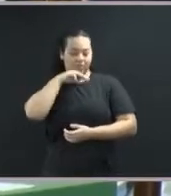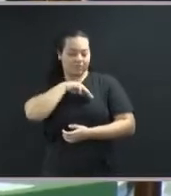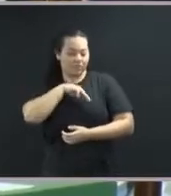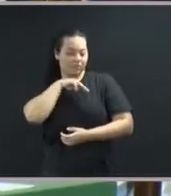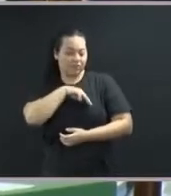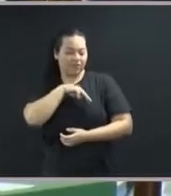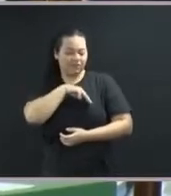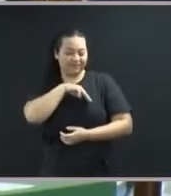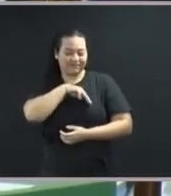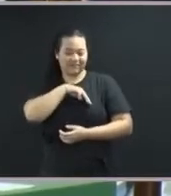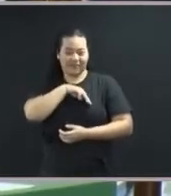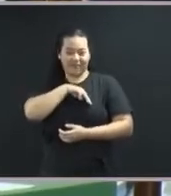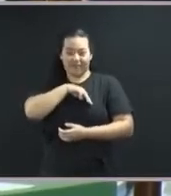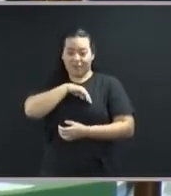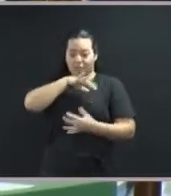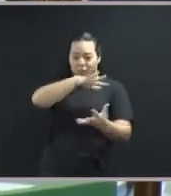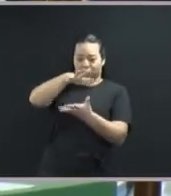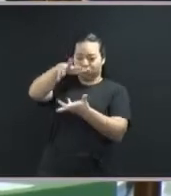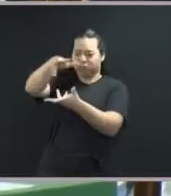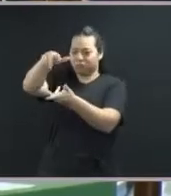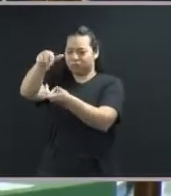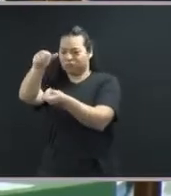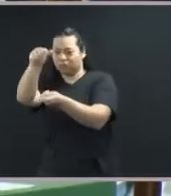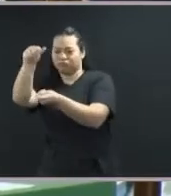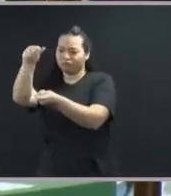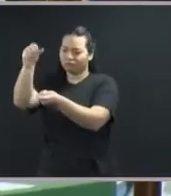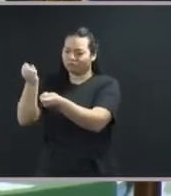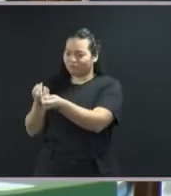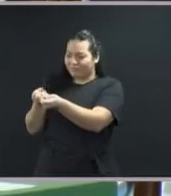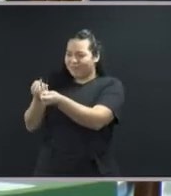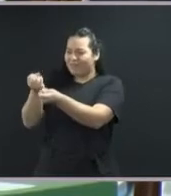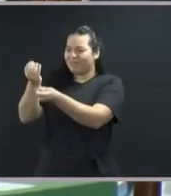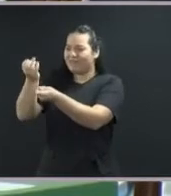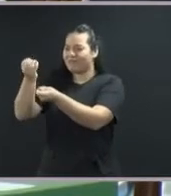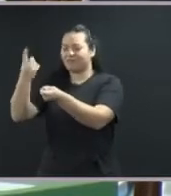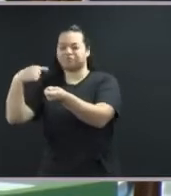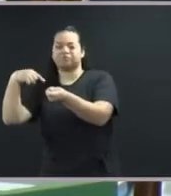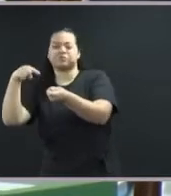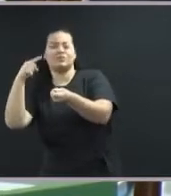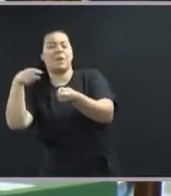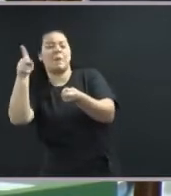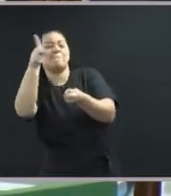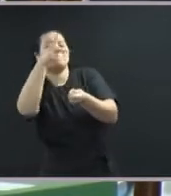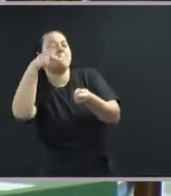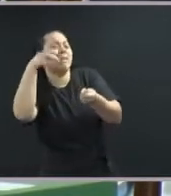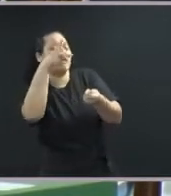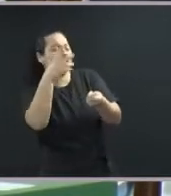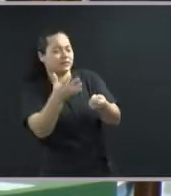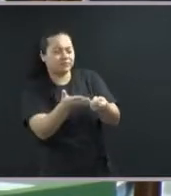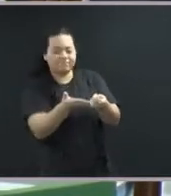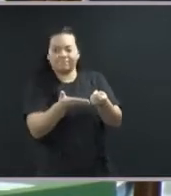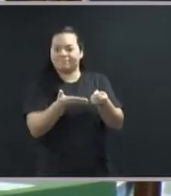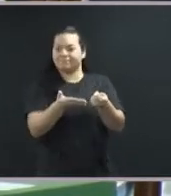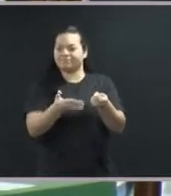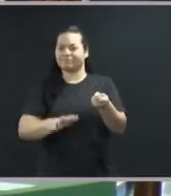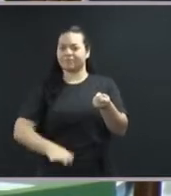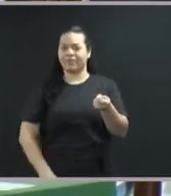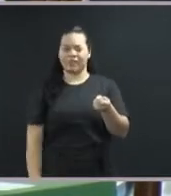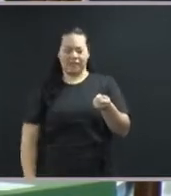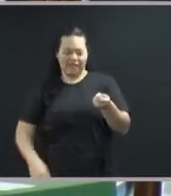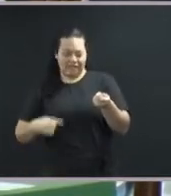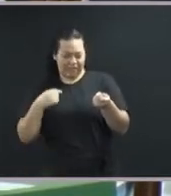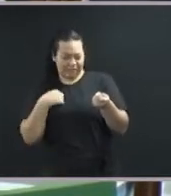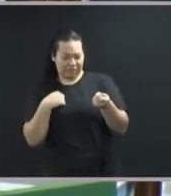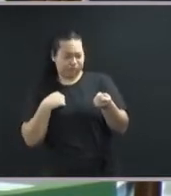nada. A igreja não funciona assim. Ninguém vai se não for enviado. E ninguém